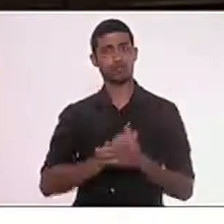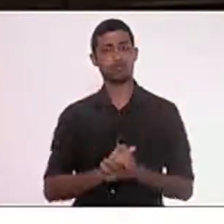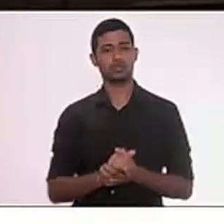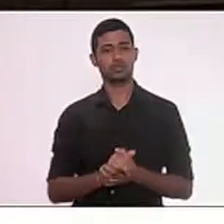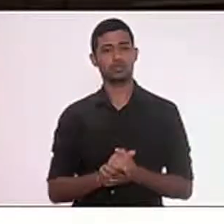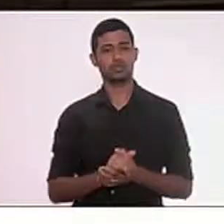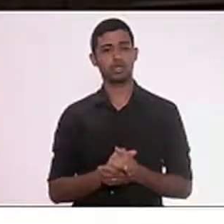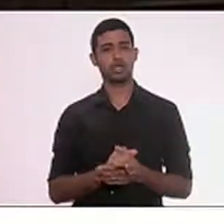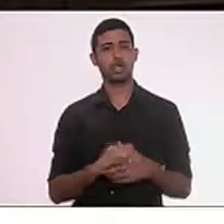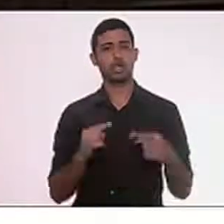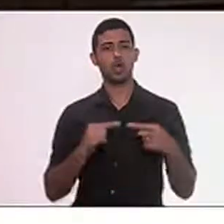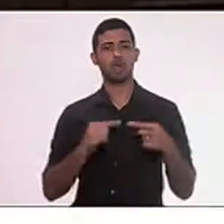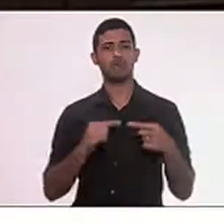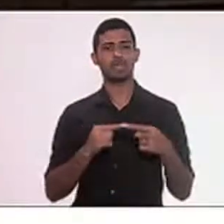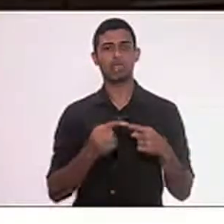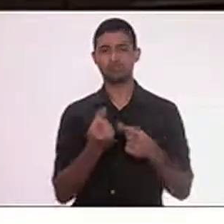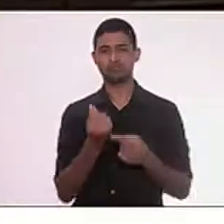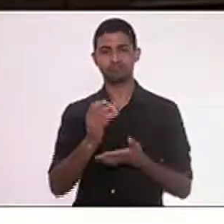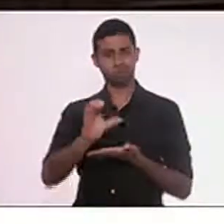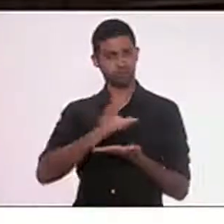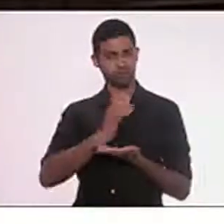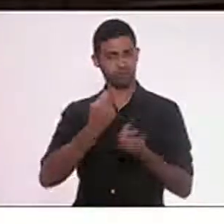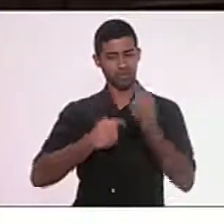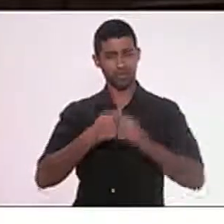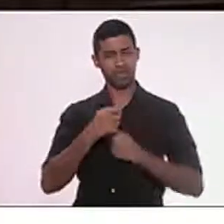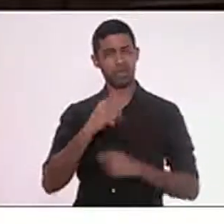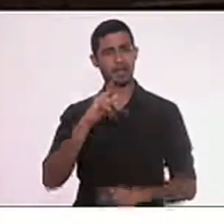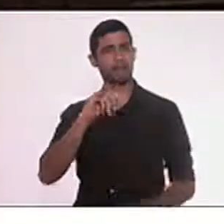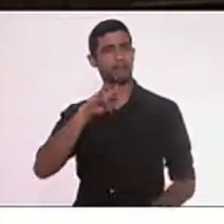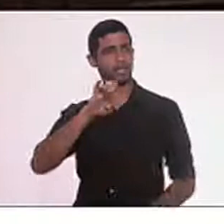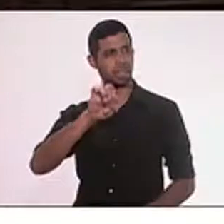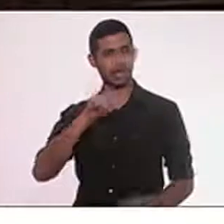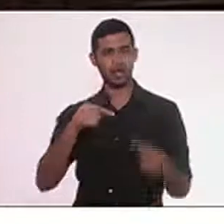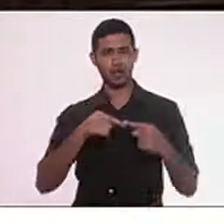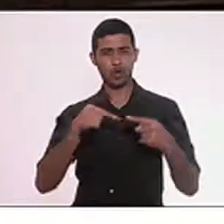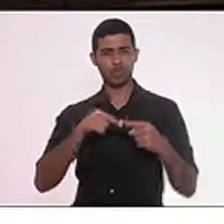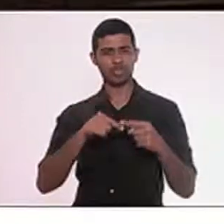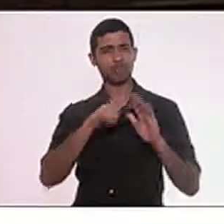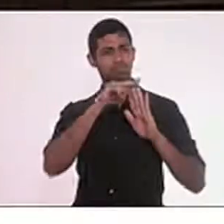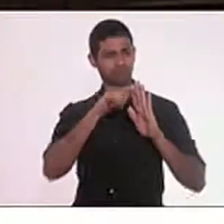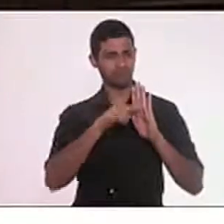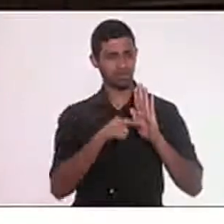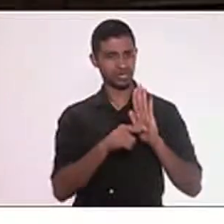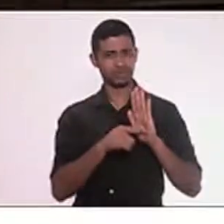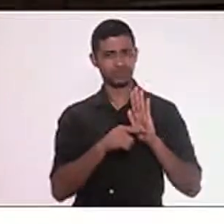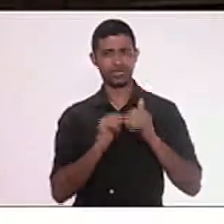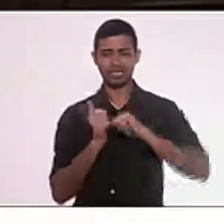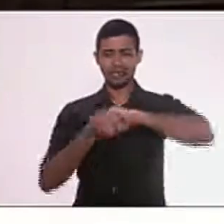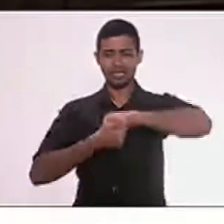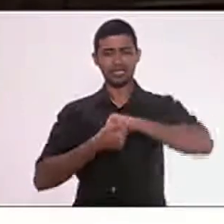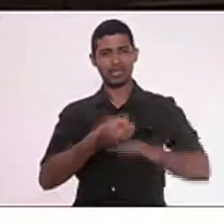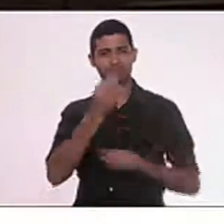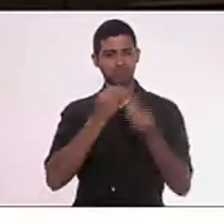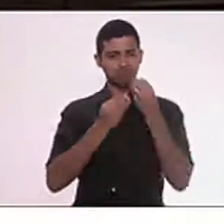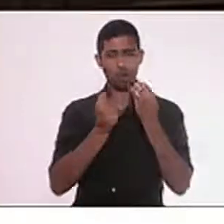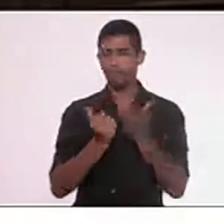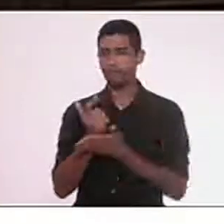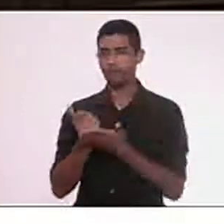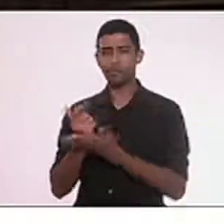dos recursos do PNAE, no âmbito do Programa Nacional de Alimentação Escolar, para a compra de produtos da agricultura